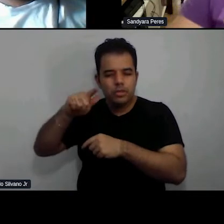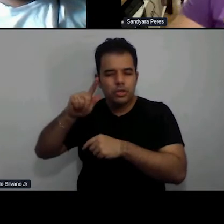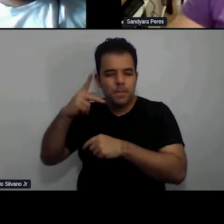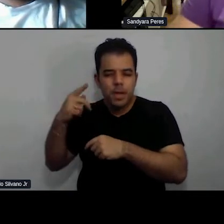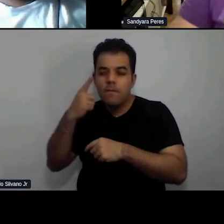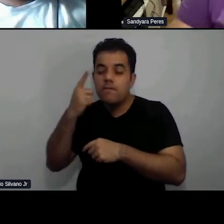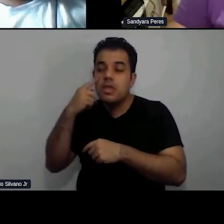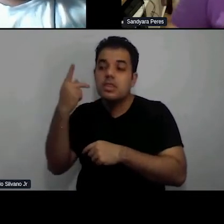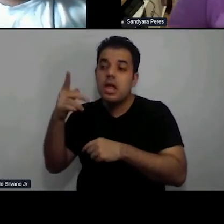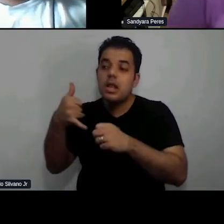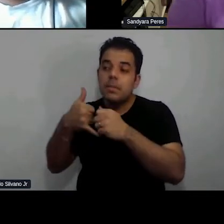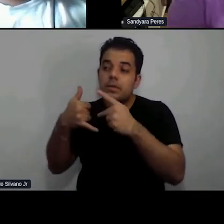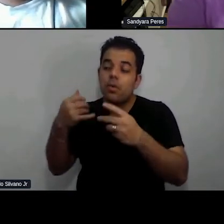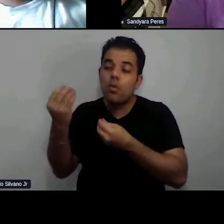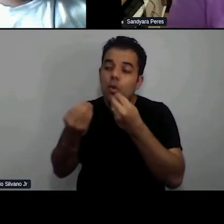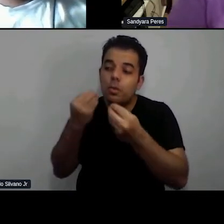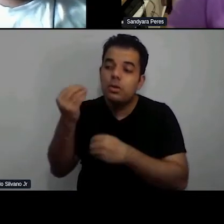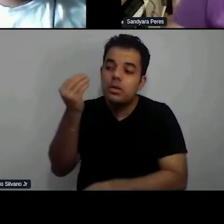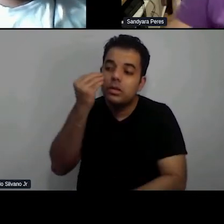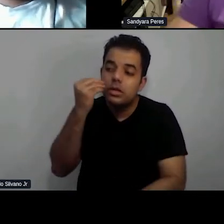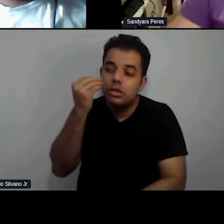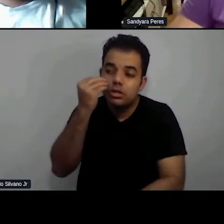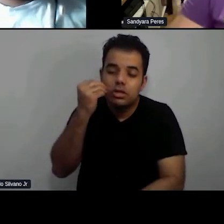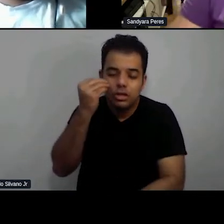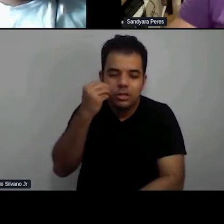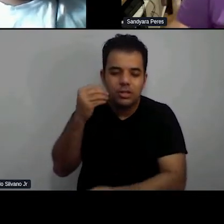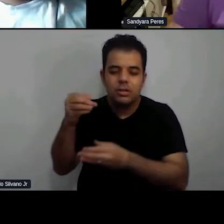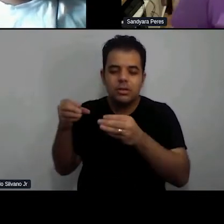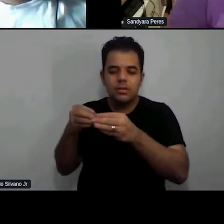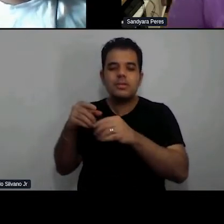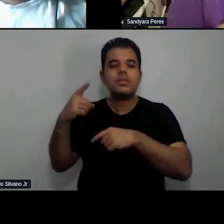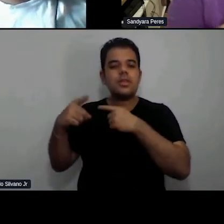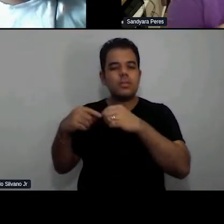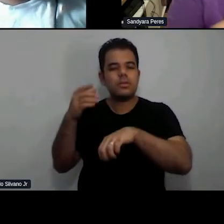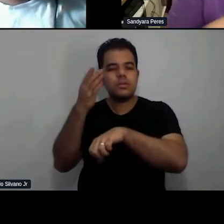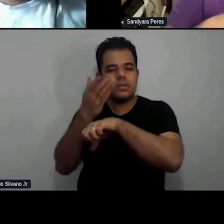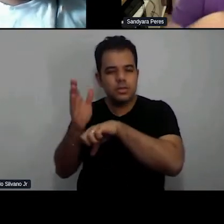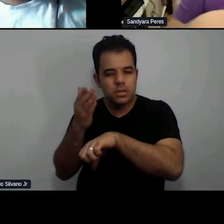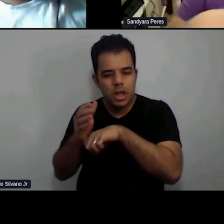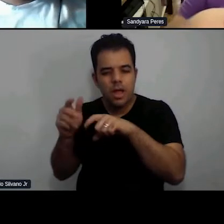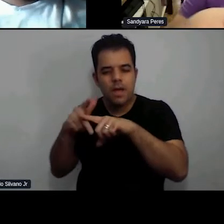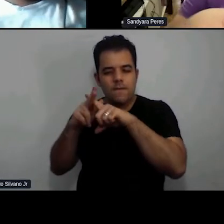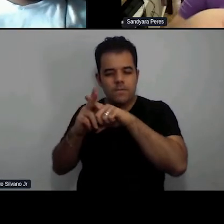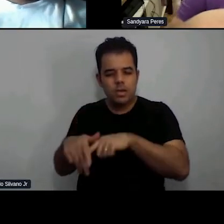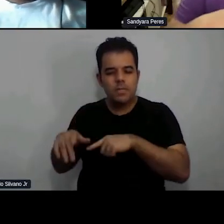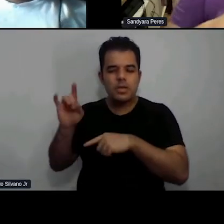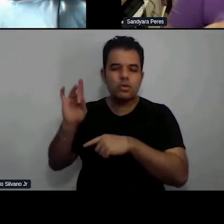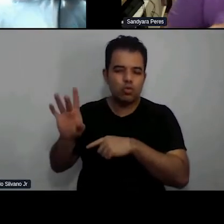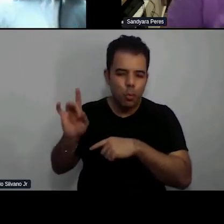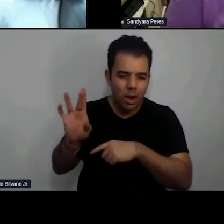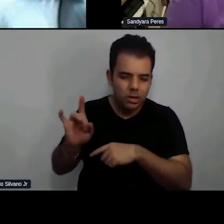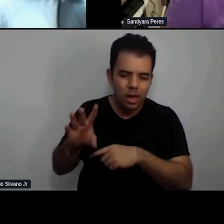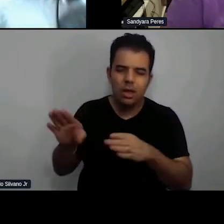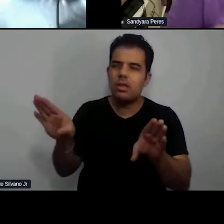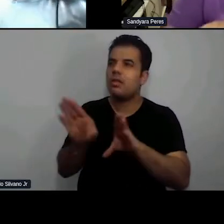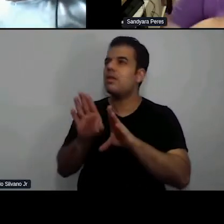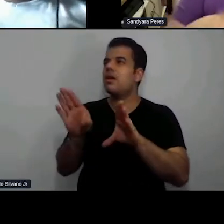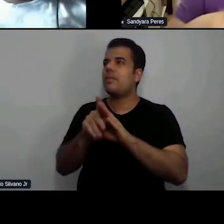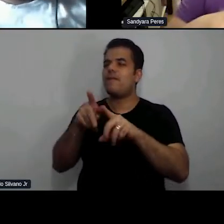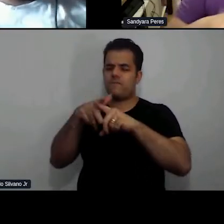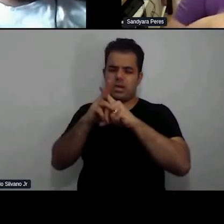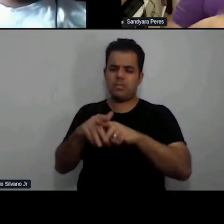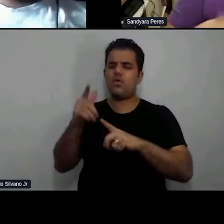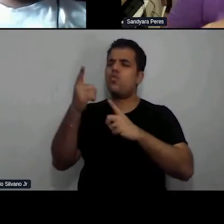por exemplo. E aí começar a exercitar ali, passando ferramentas automatizadas, passando algumas outras ferramentas